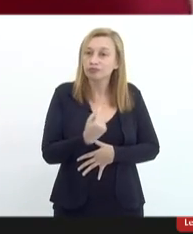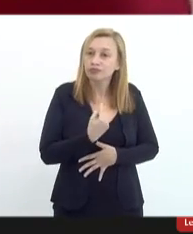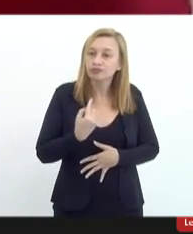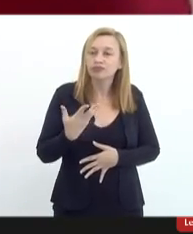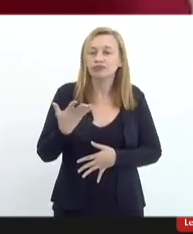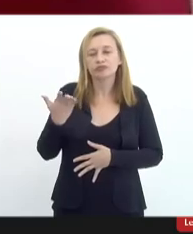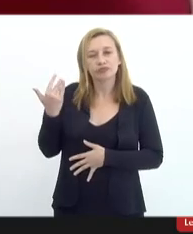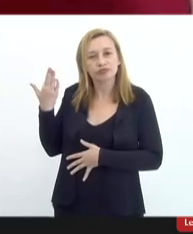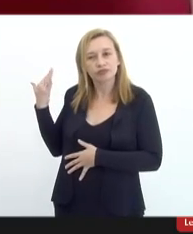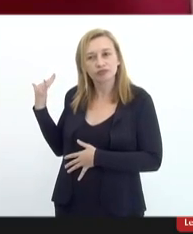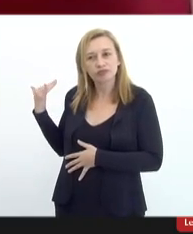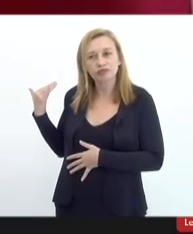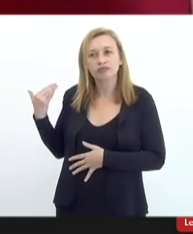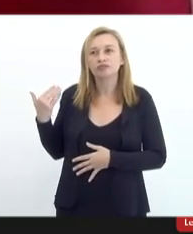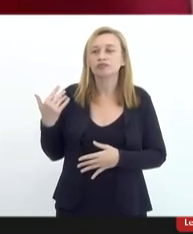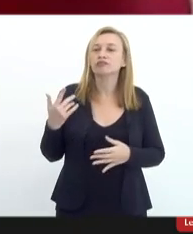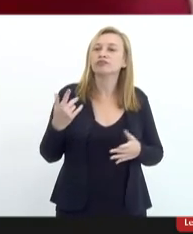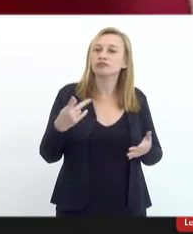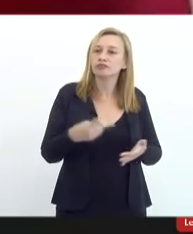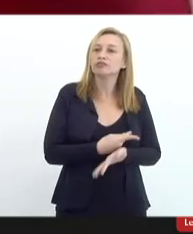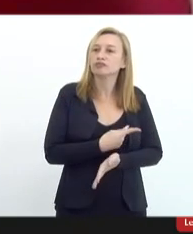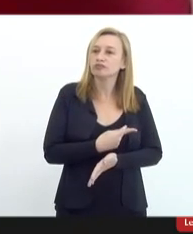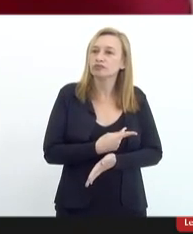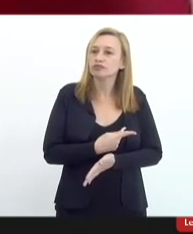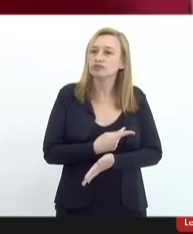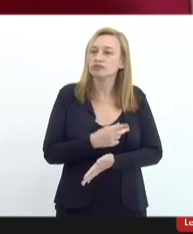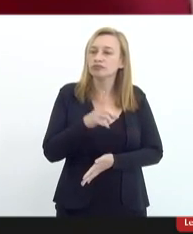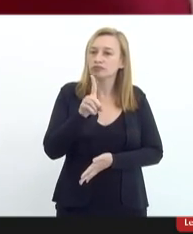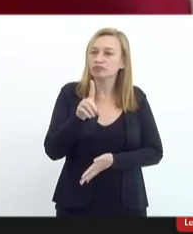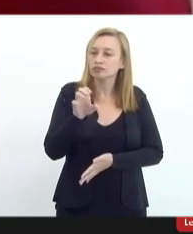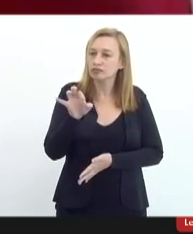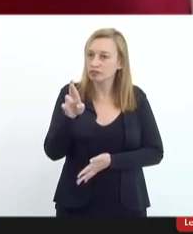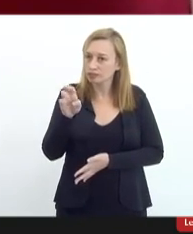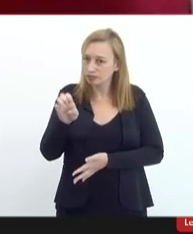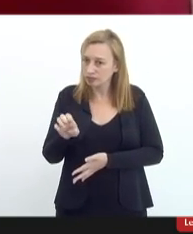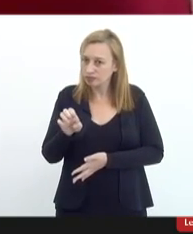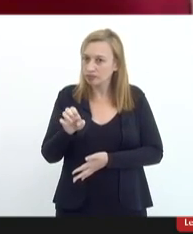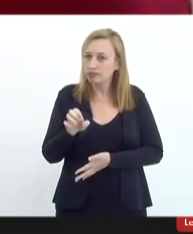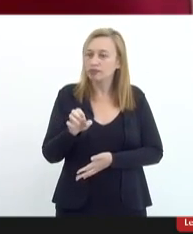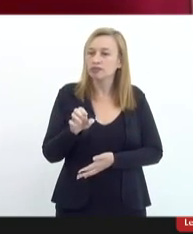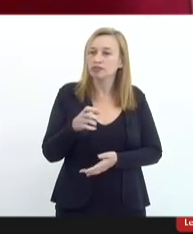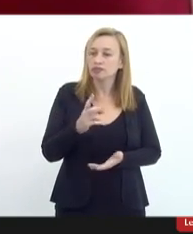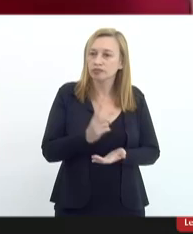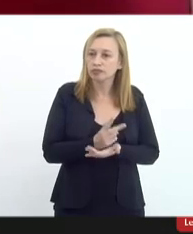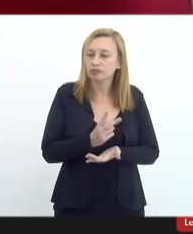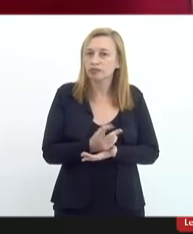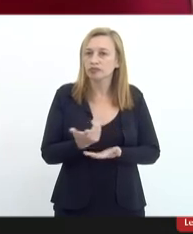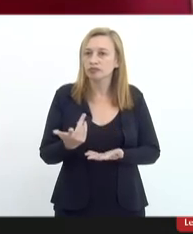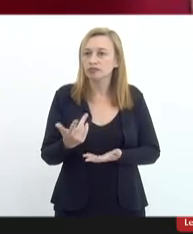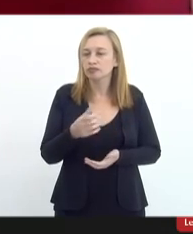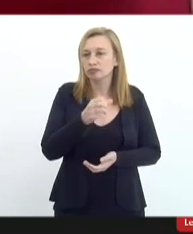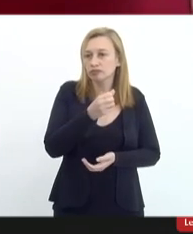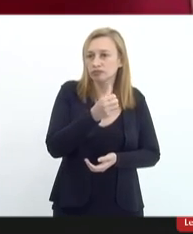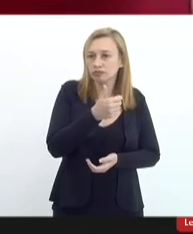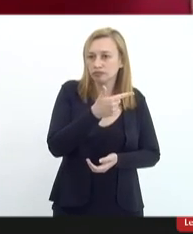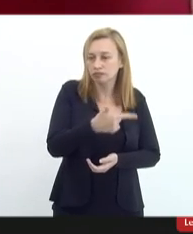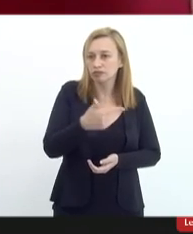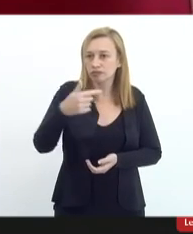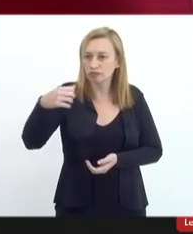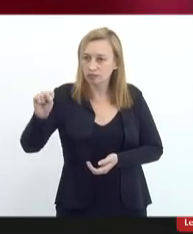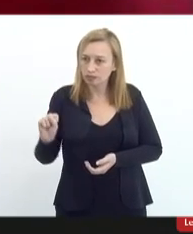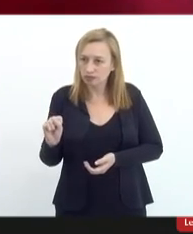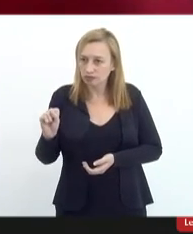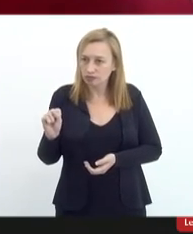da intervenção é que surge aí a DECRAD, né? E ainda que os anos seguintes, como o ano de 2018, tenha